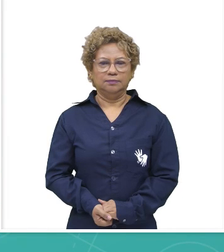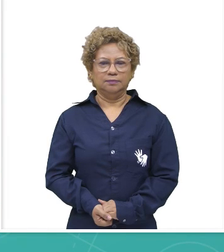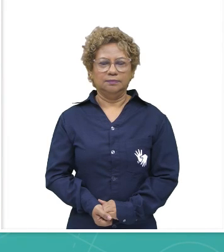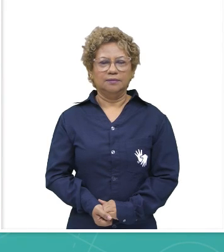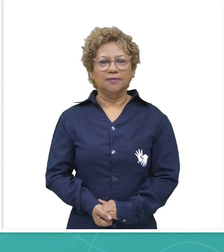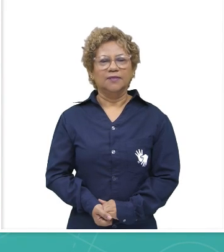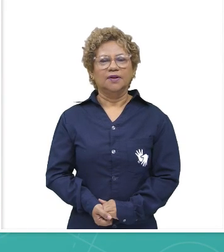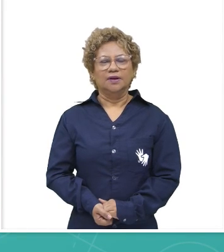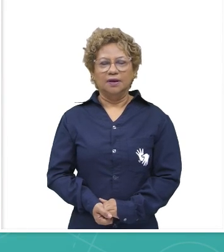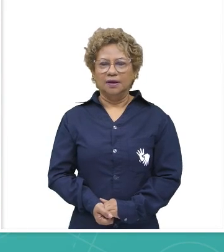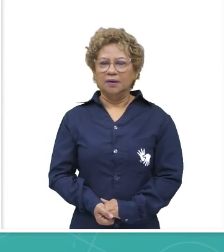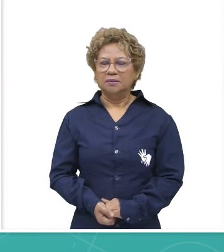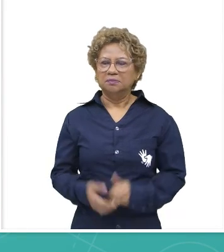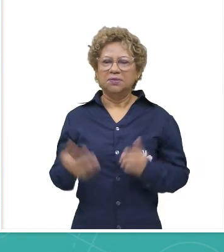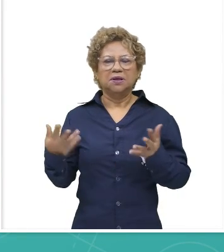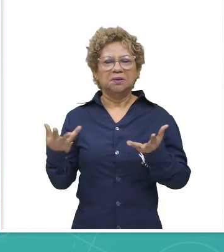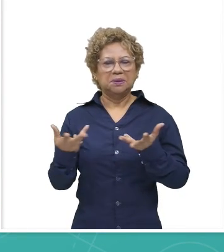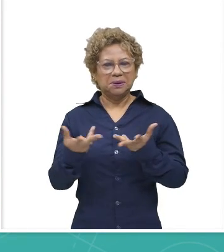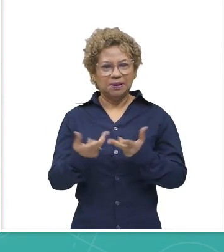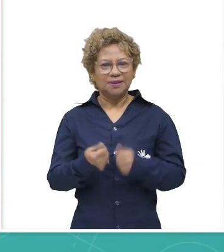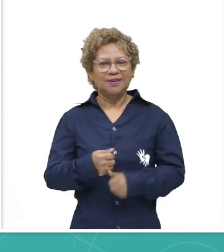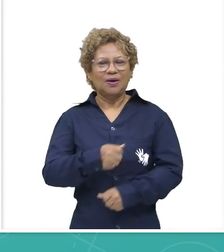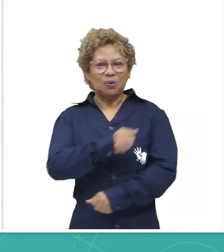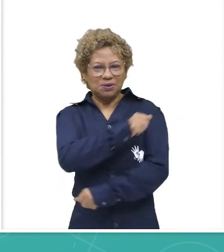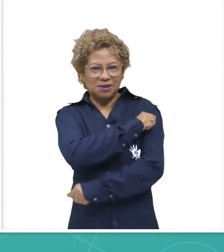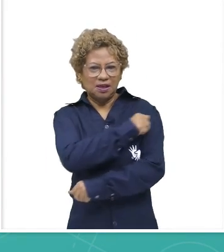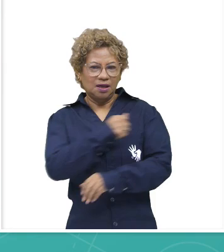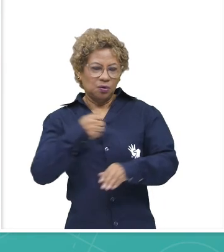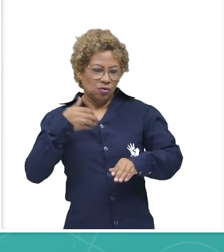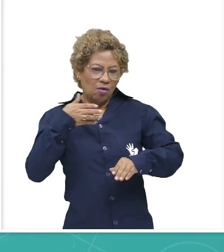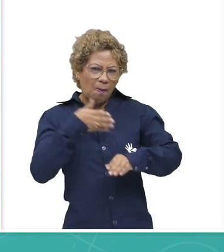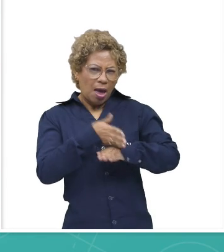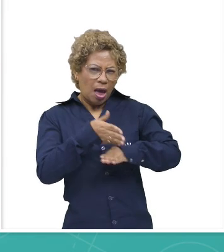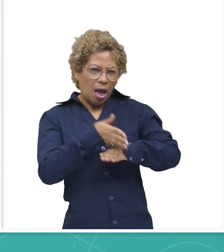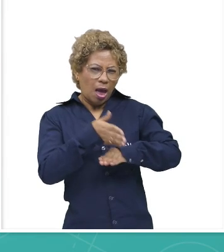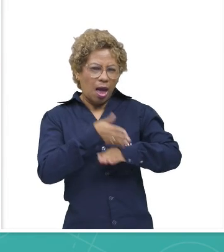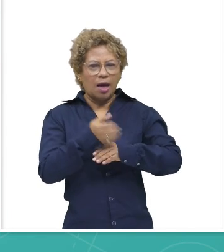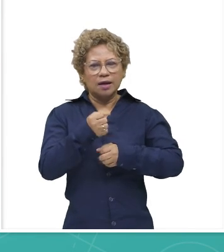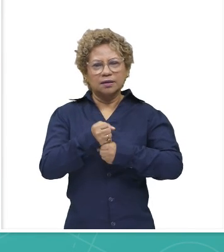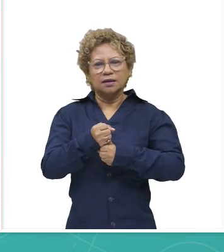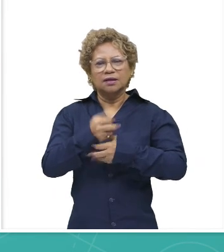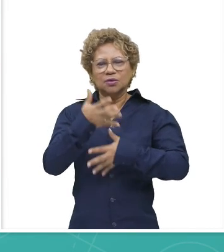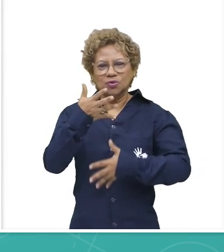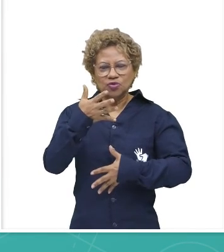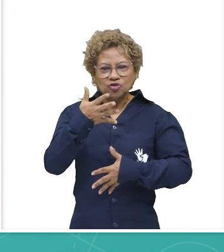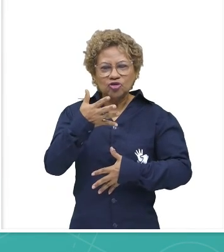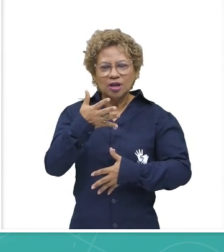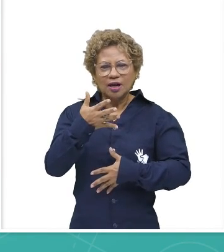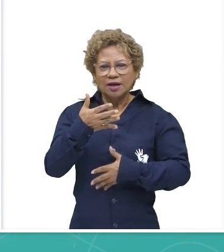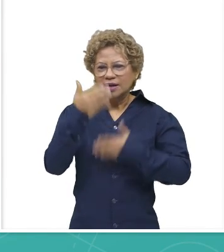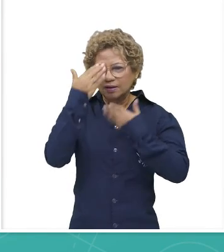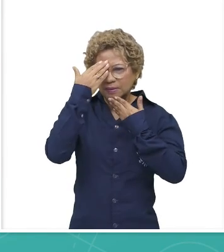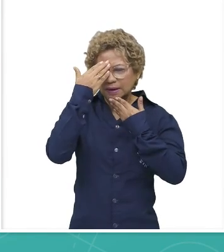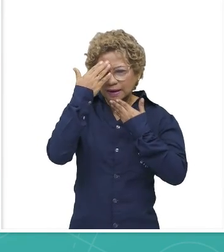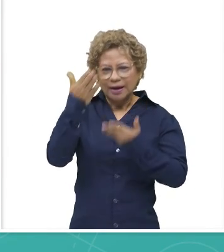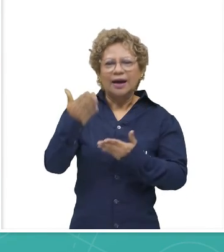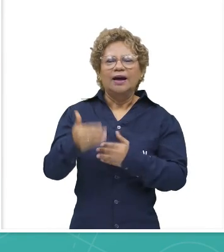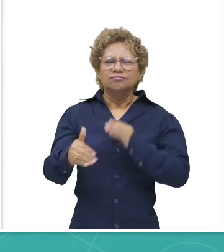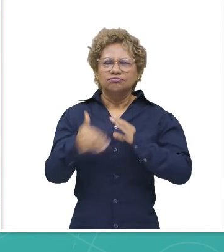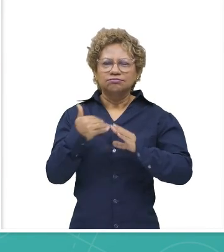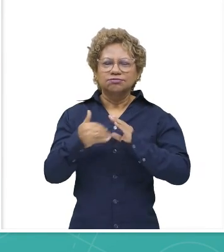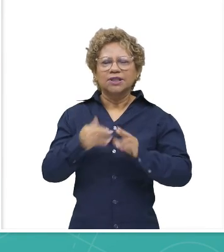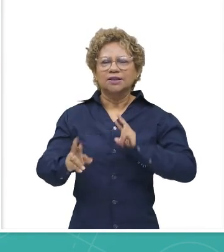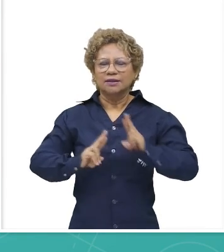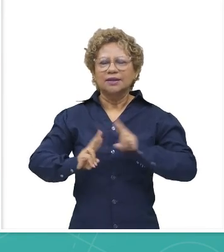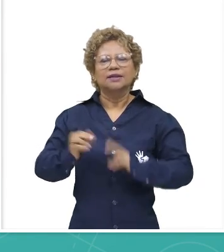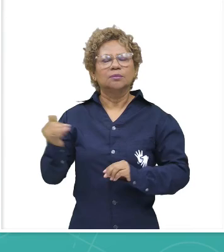isso aí, gostei de ver muita gente interagindo aqui no chat. Façam isso mesmo, participem, é super importante para nós